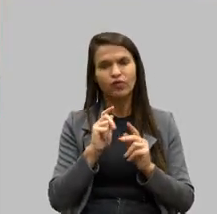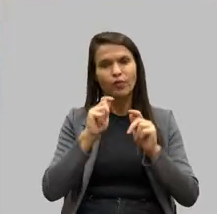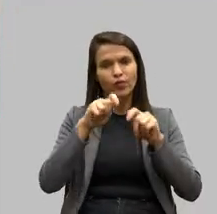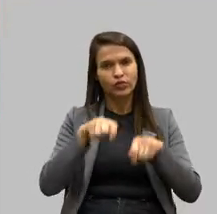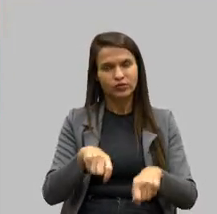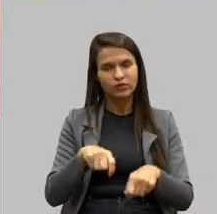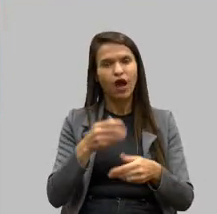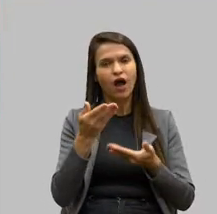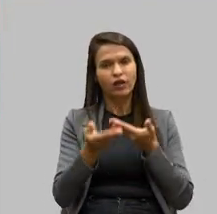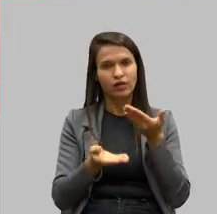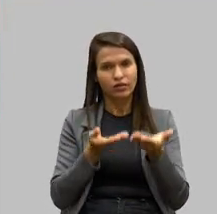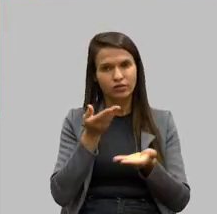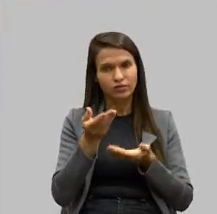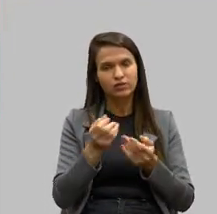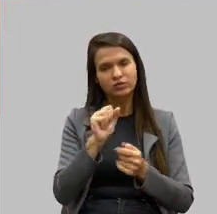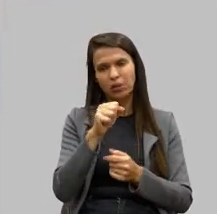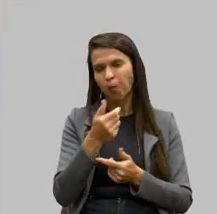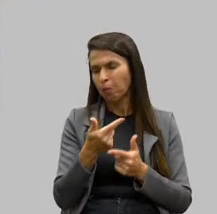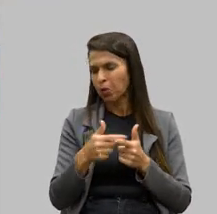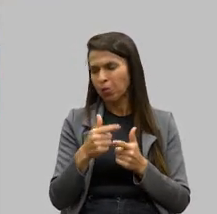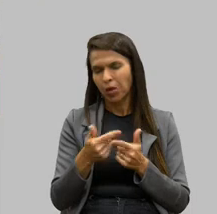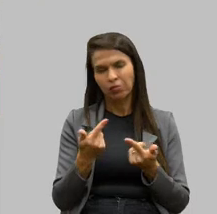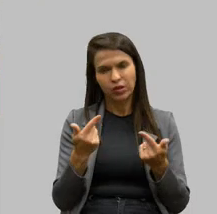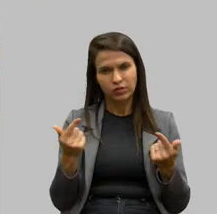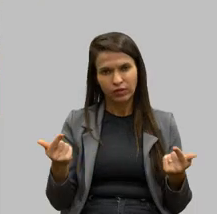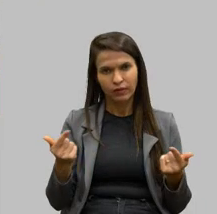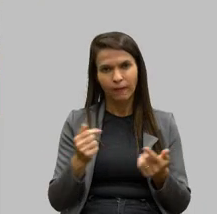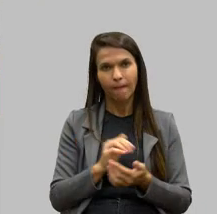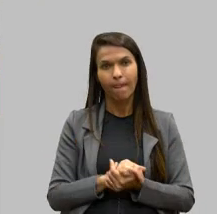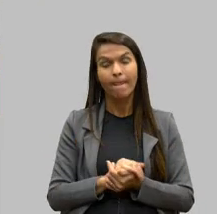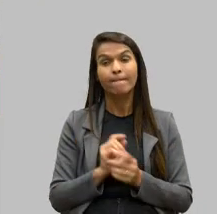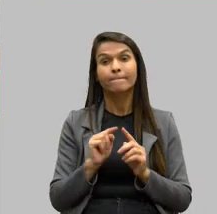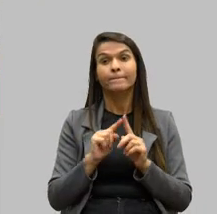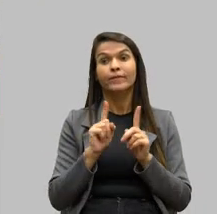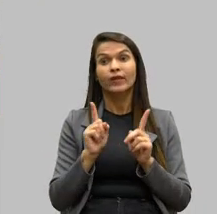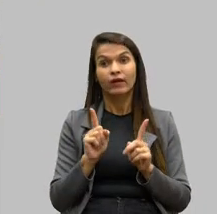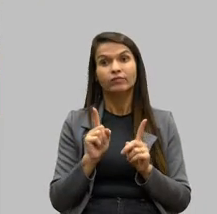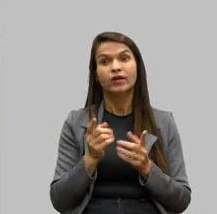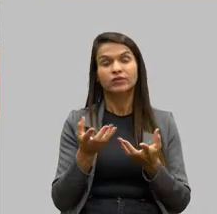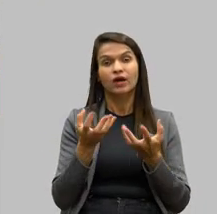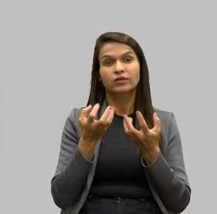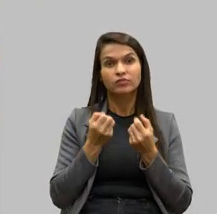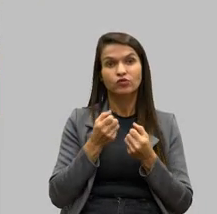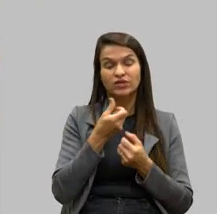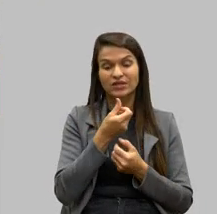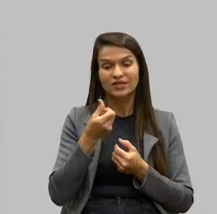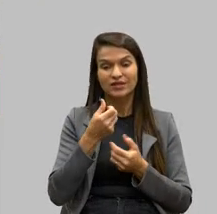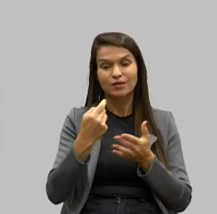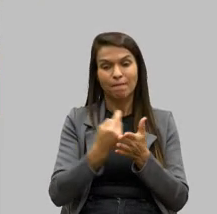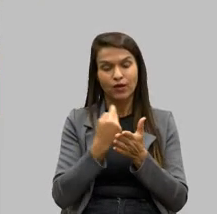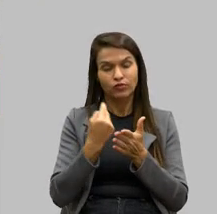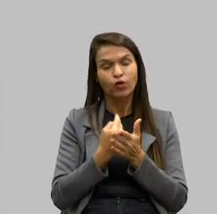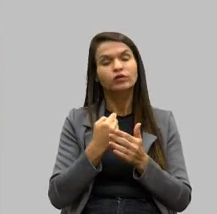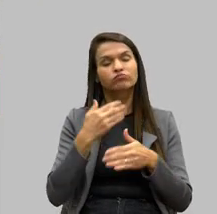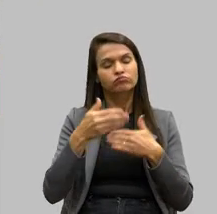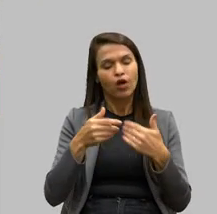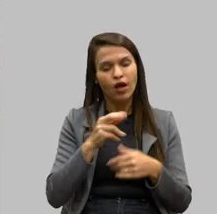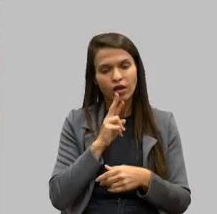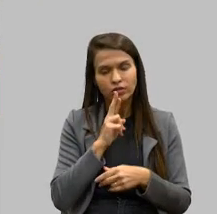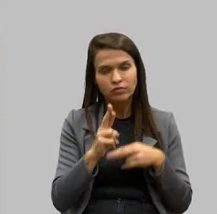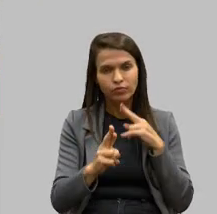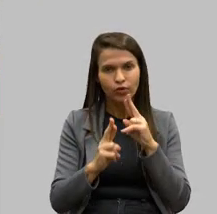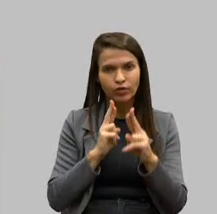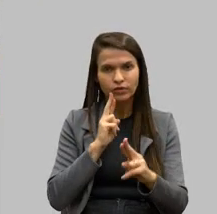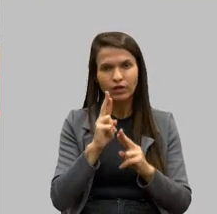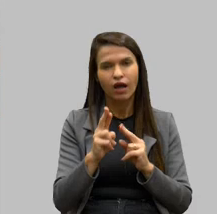atender. Não vejo problemas. Mas nós acabamos de receber, são 76 perguntas, nós vamos responder. Algumas são, sim,